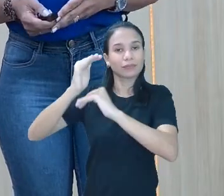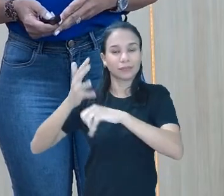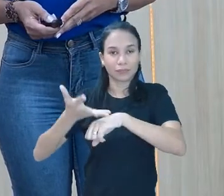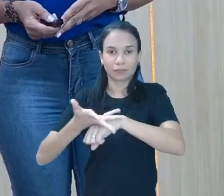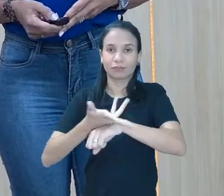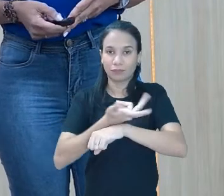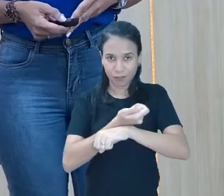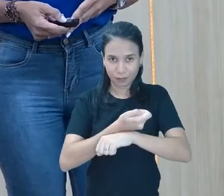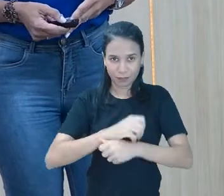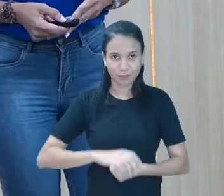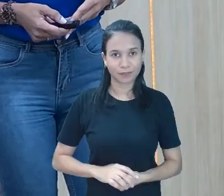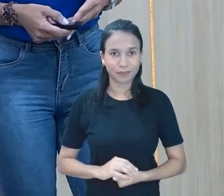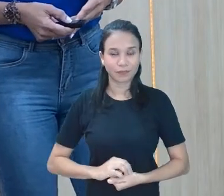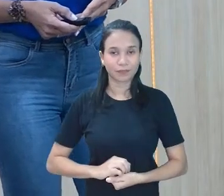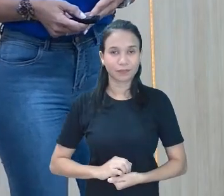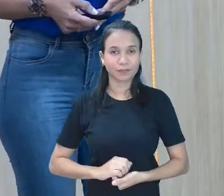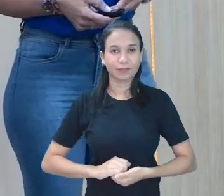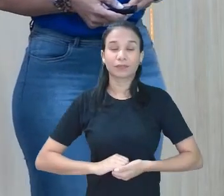de habilidades.